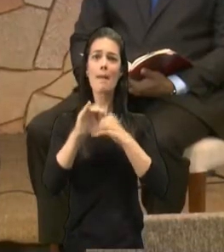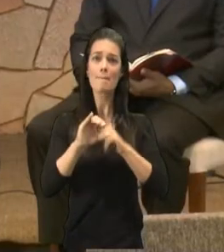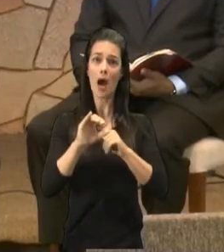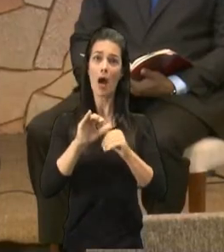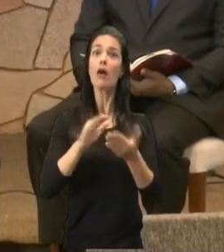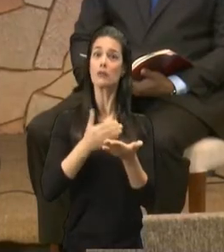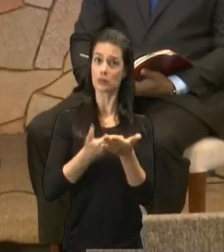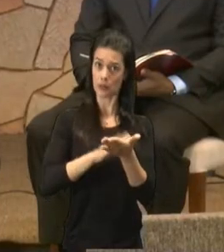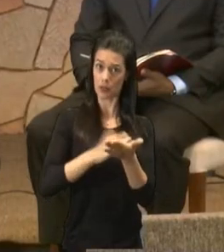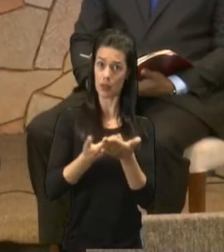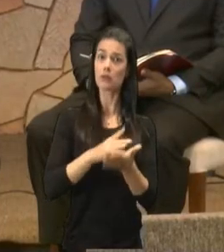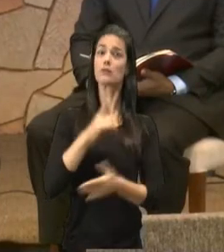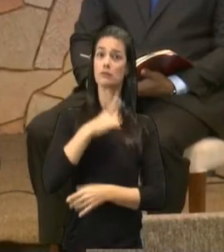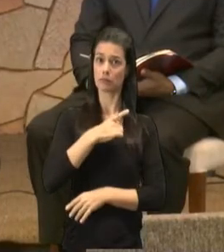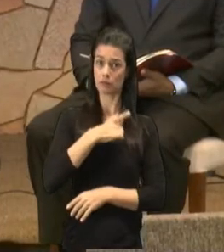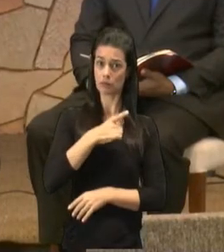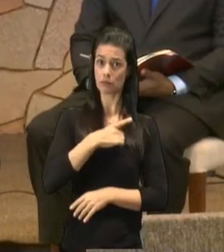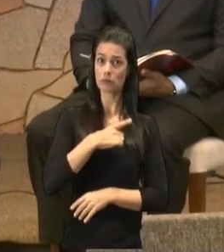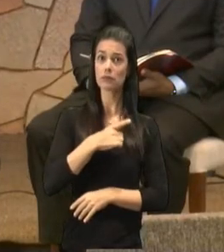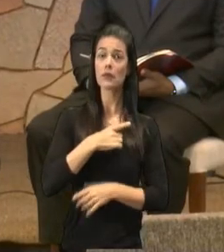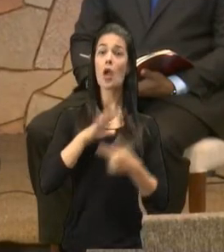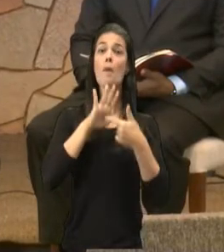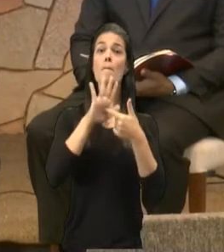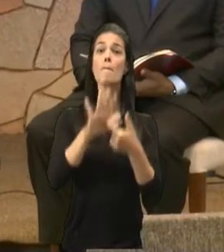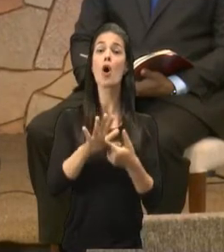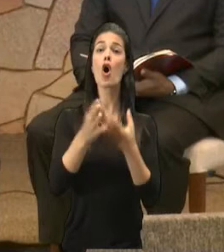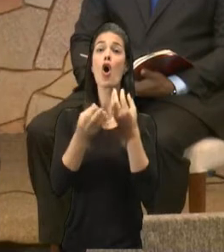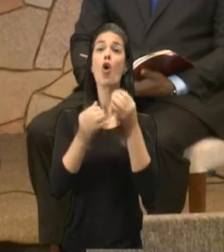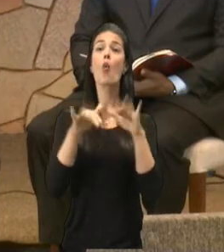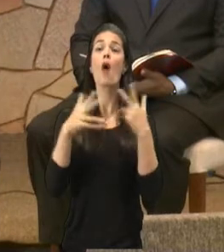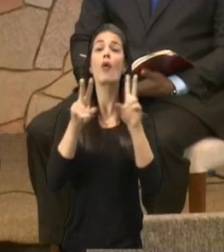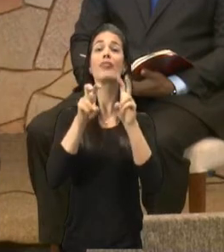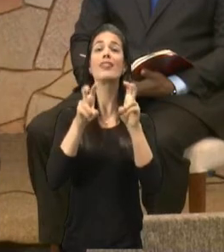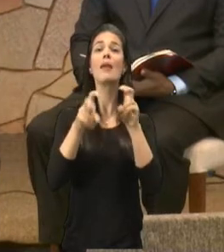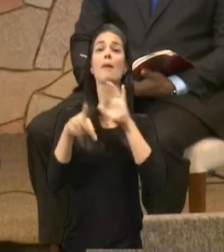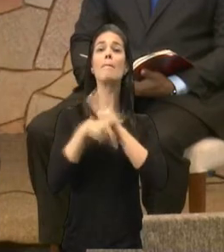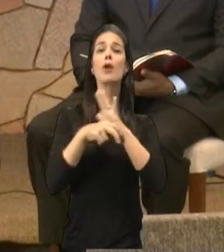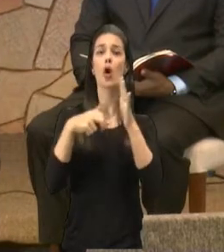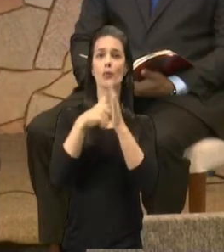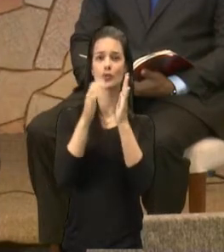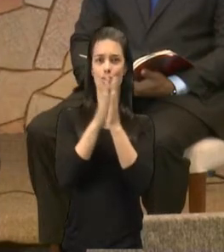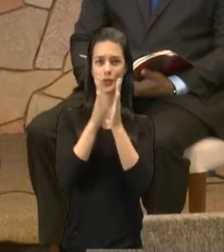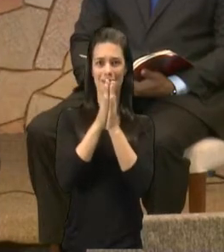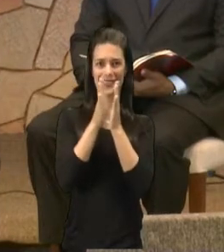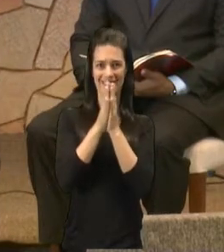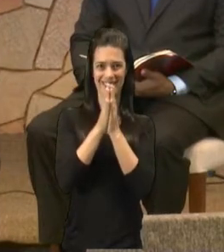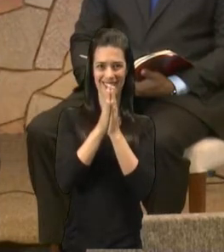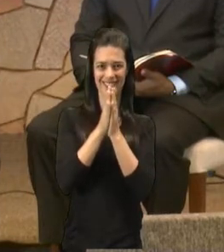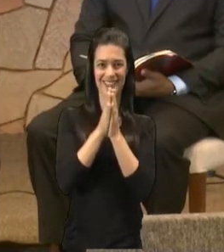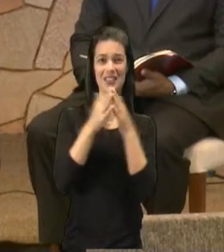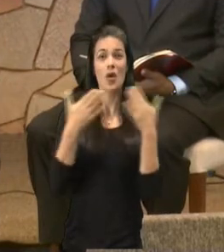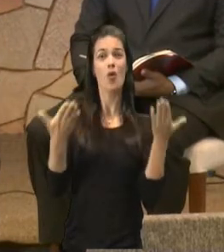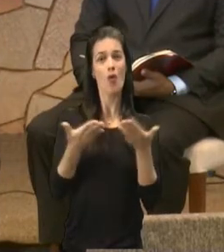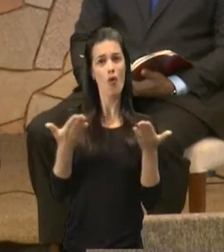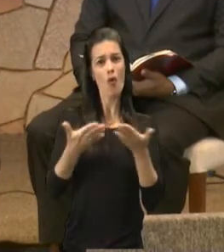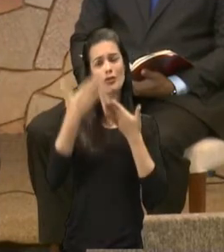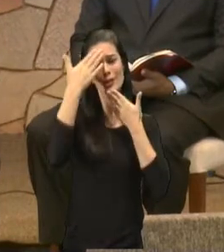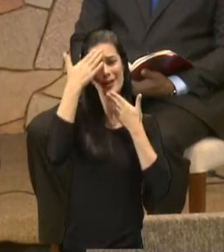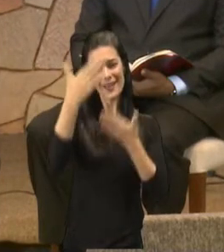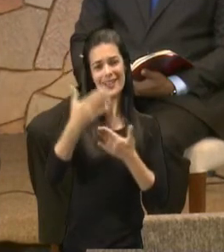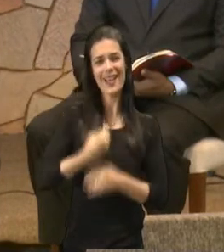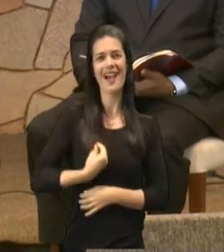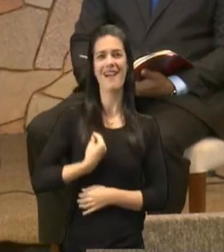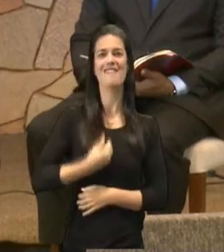mãe, lá em Nova Iguaçu, no Rio de Janeiro, e todas as mamães, a nossa gratidão ao Senhor por suas